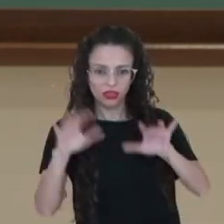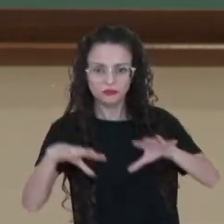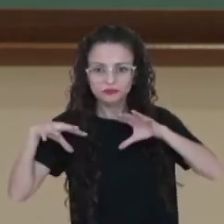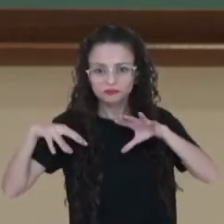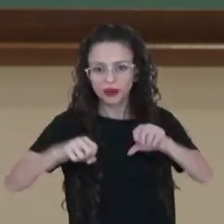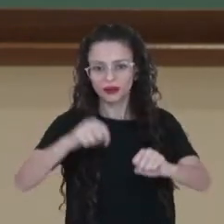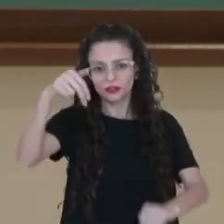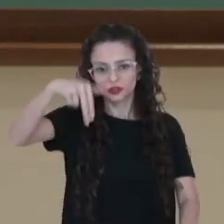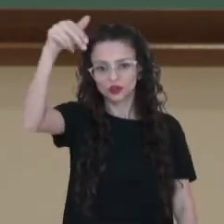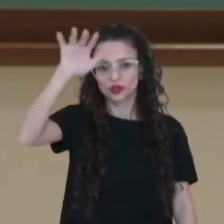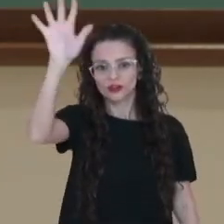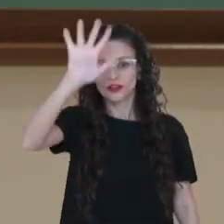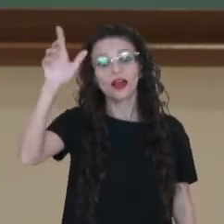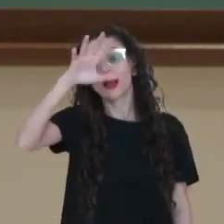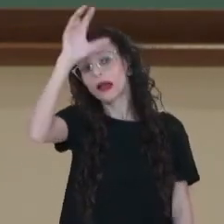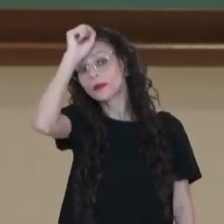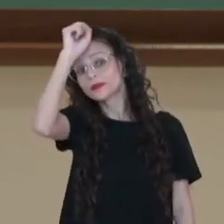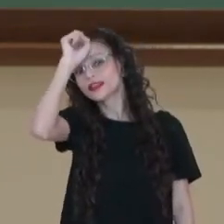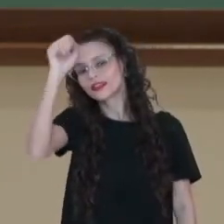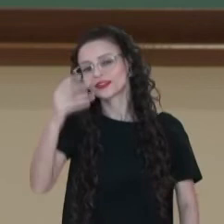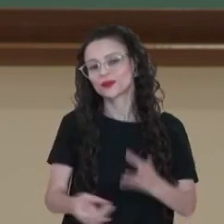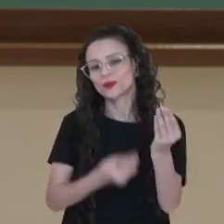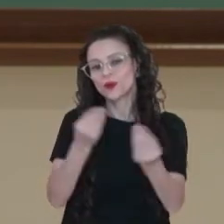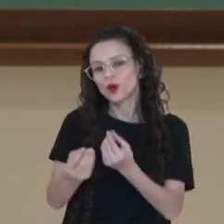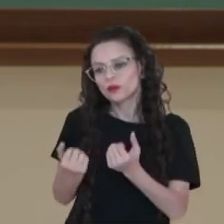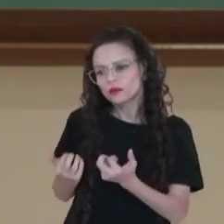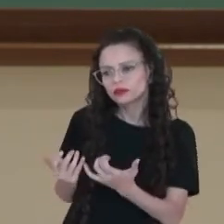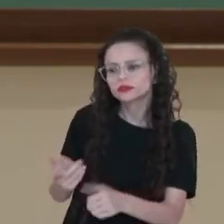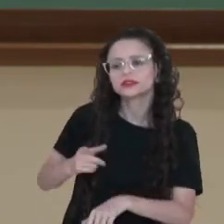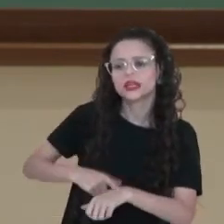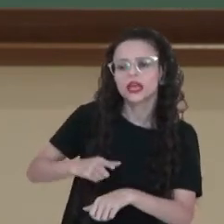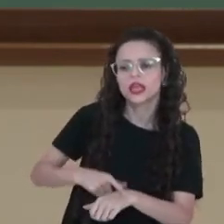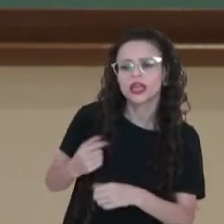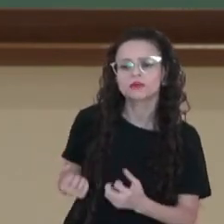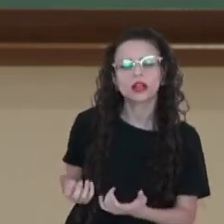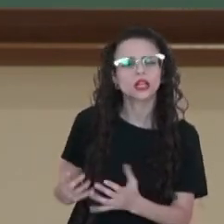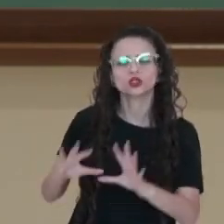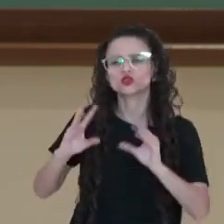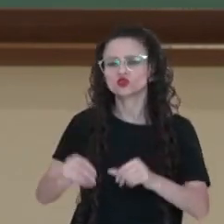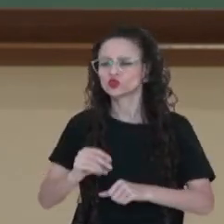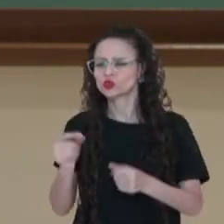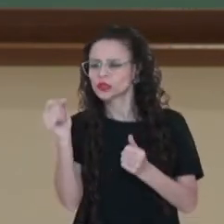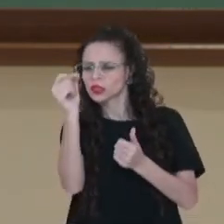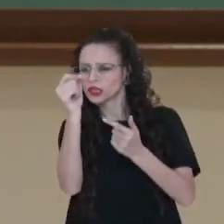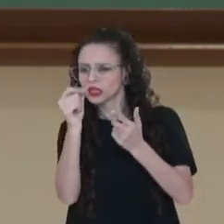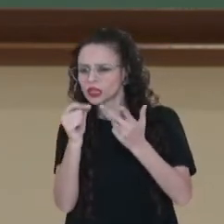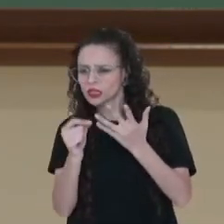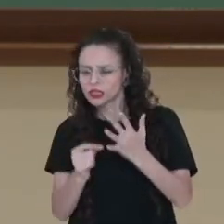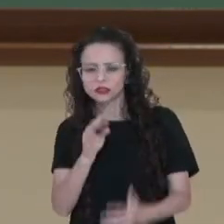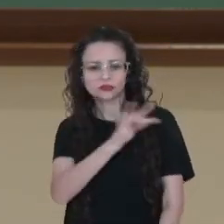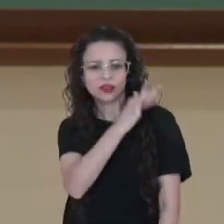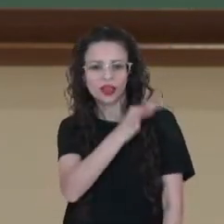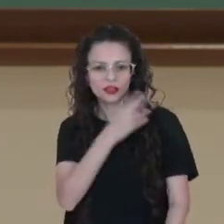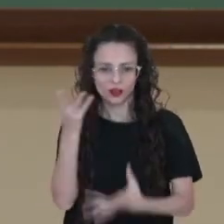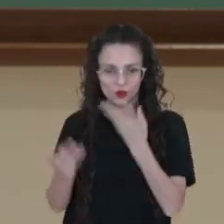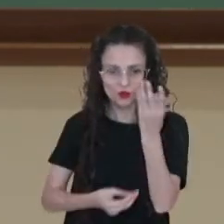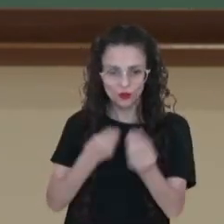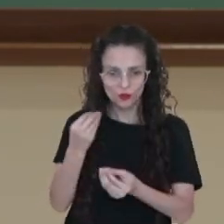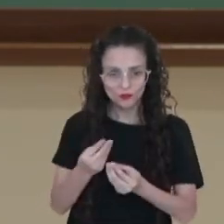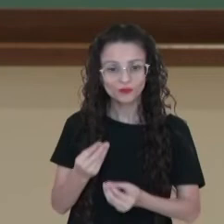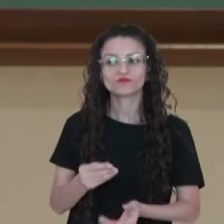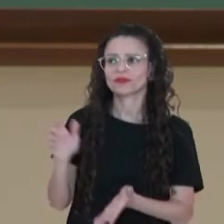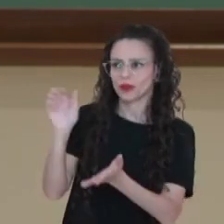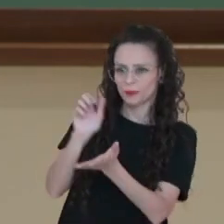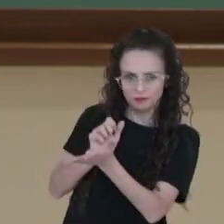Nordeste, eles aprendem como é o plantio, quanto tempo leva para colher, enfim, todo o beneficiamento do açúcar. Quando eles